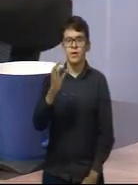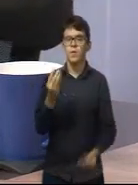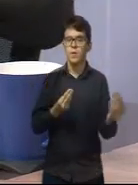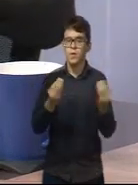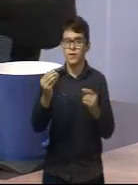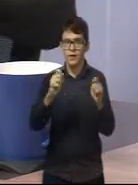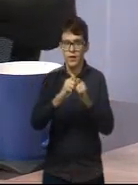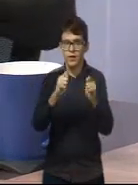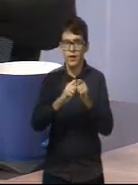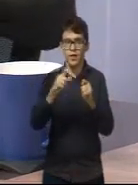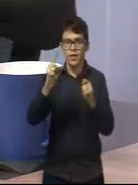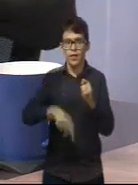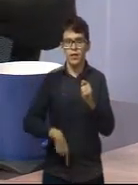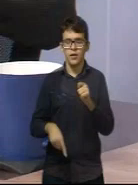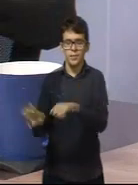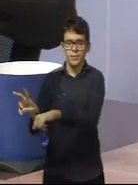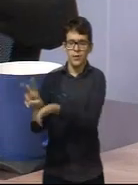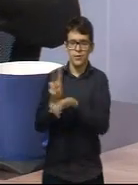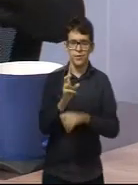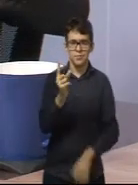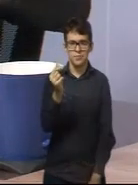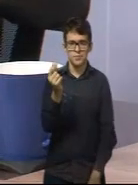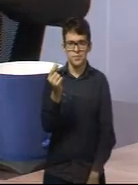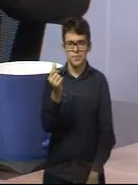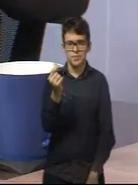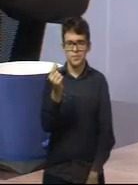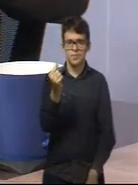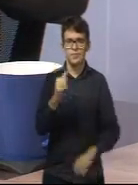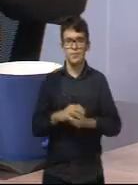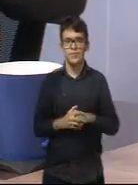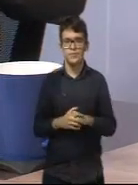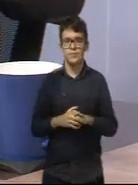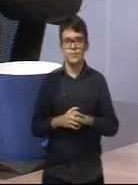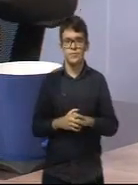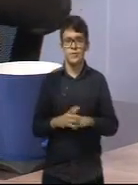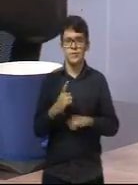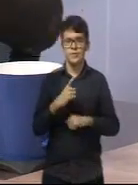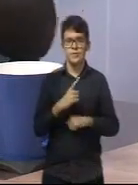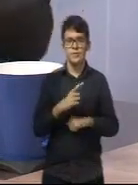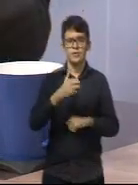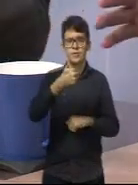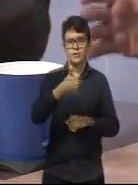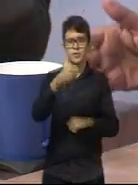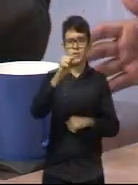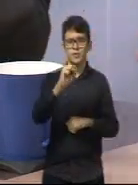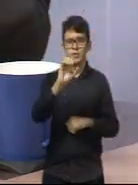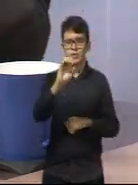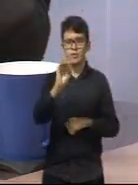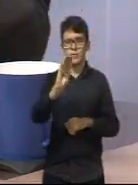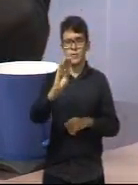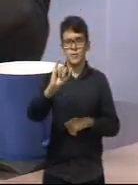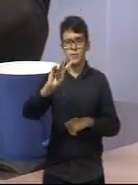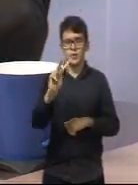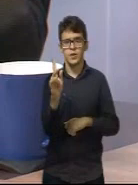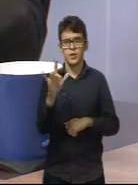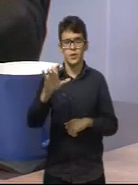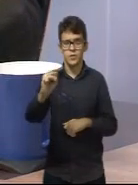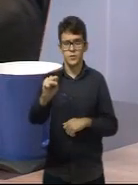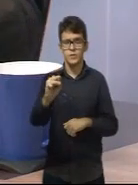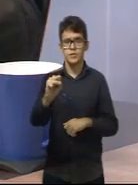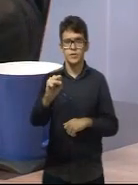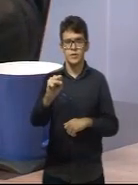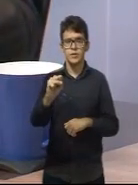Nacional. Na proporção que o Tesouro Nacional tira 180 bilhões para o ano 200 e poucos bilhões para cobrir o